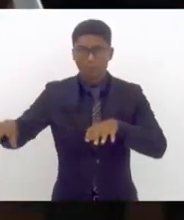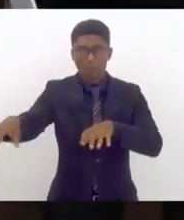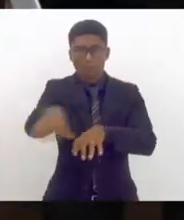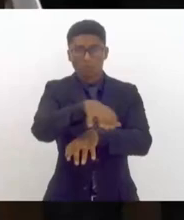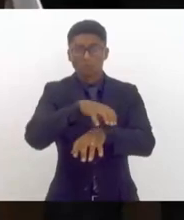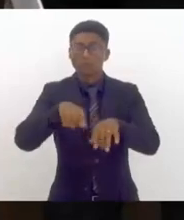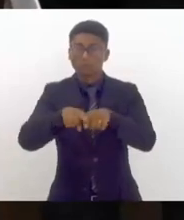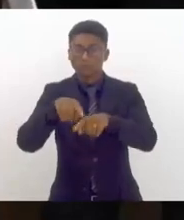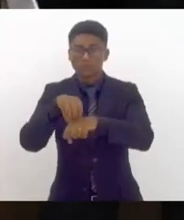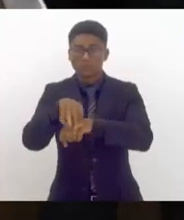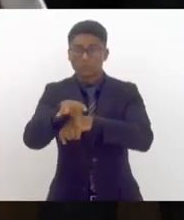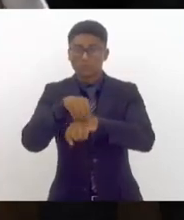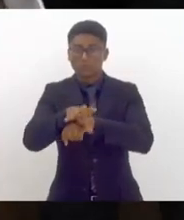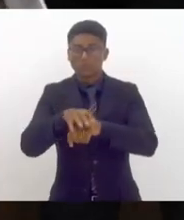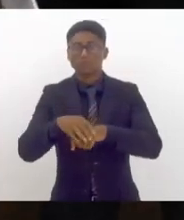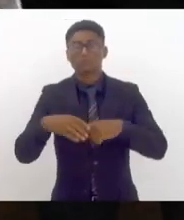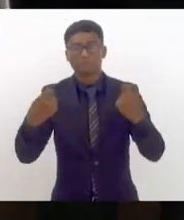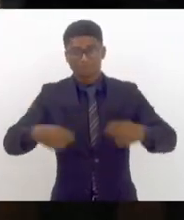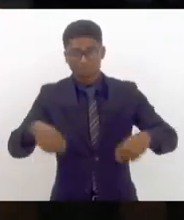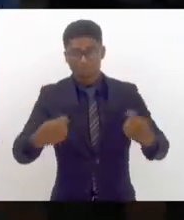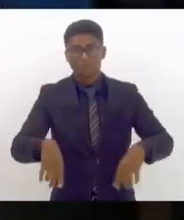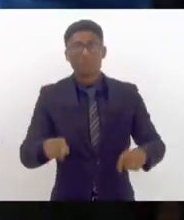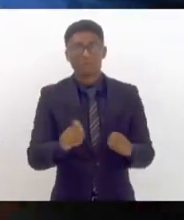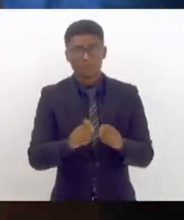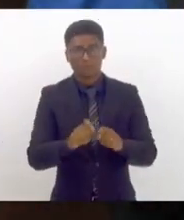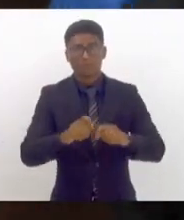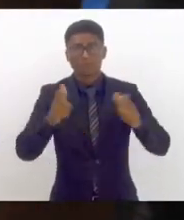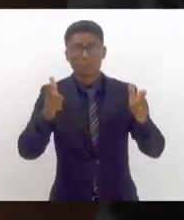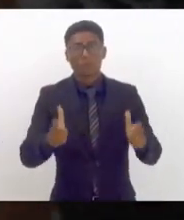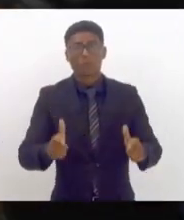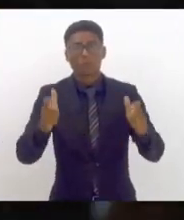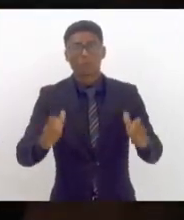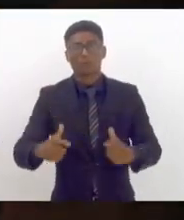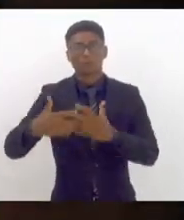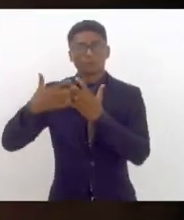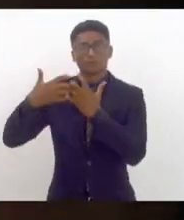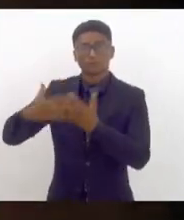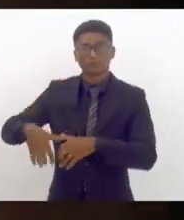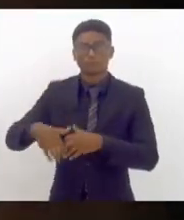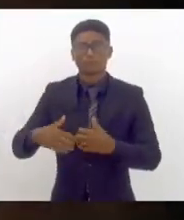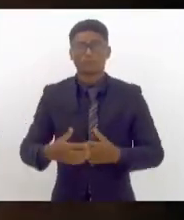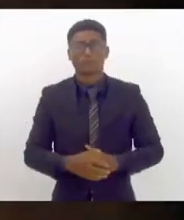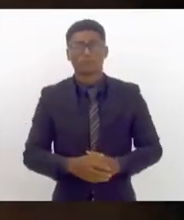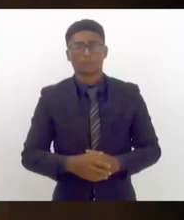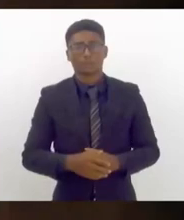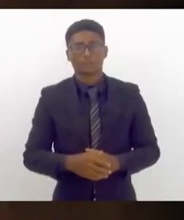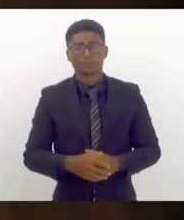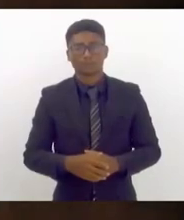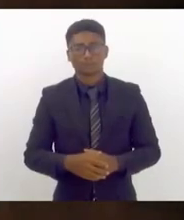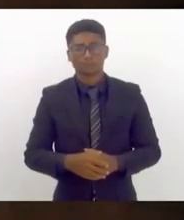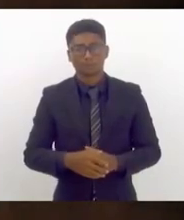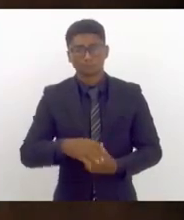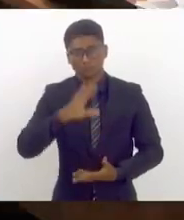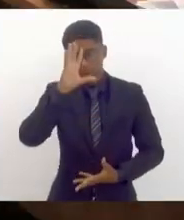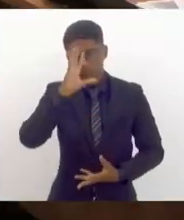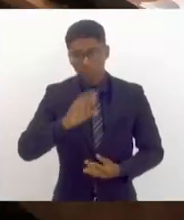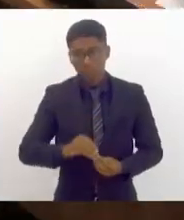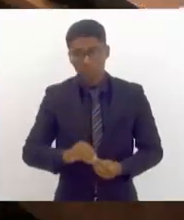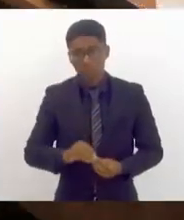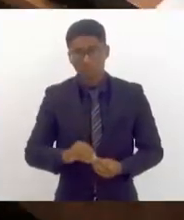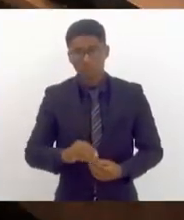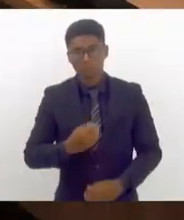indicação que diga faça em Petrópolis. Só queria concluir, minha camarada Renatinha de Souza está